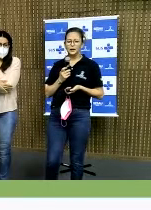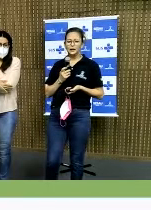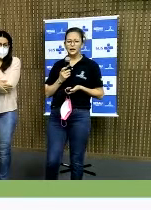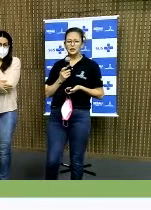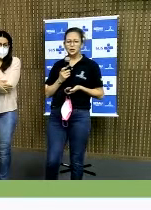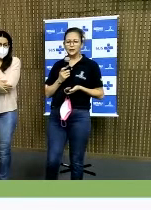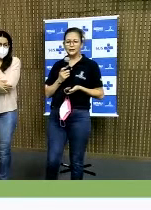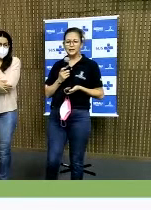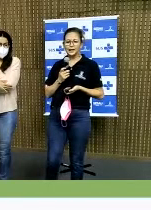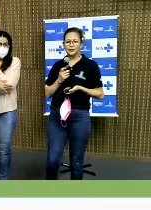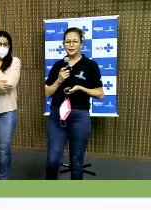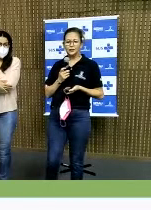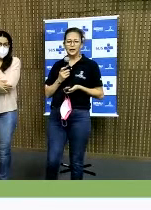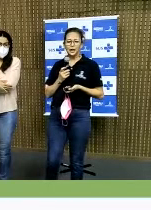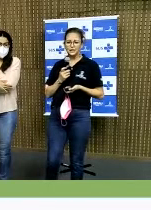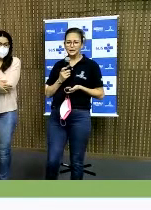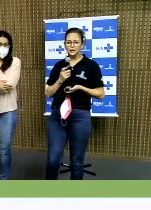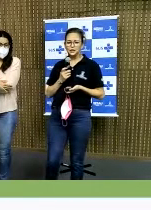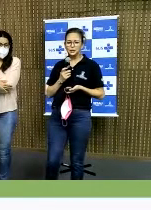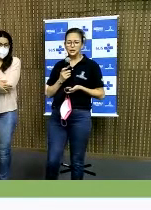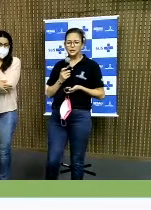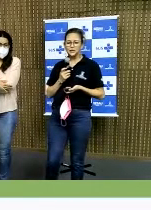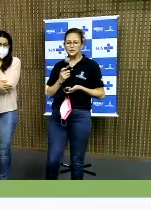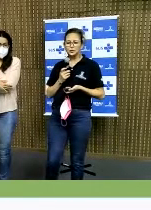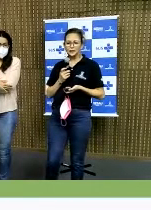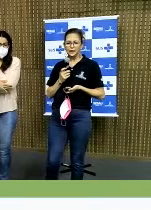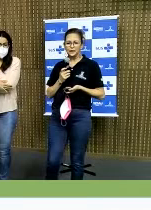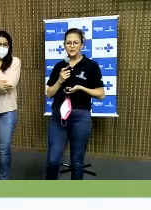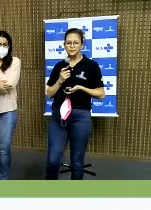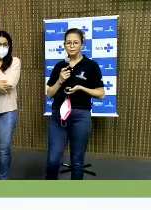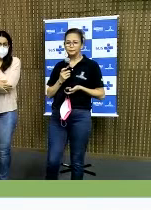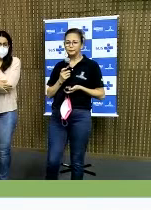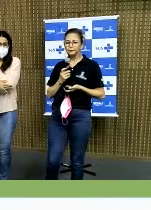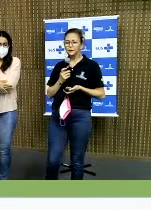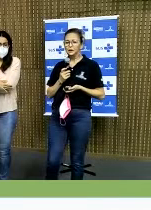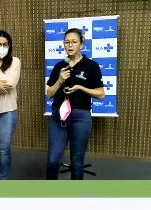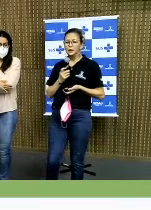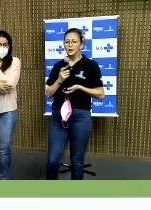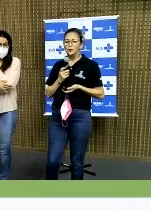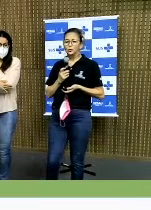Pendentes 87, absenteísmo 36,3.